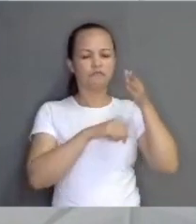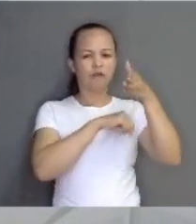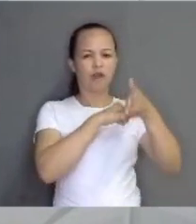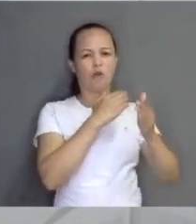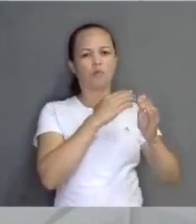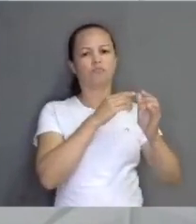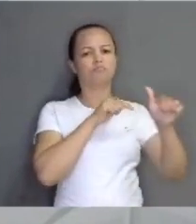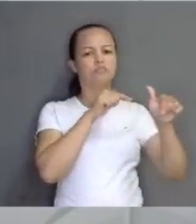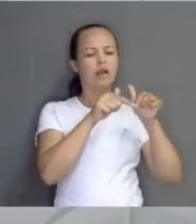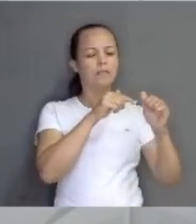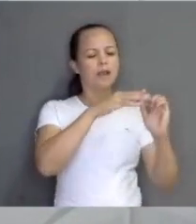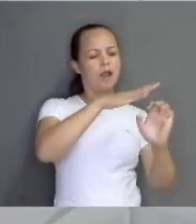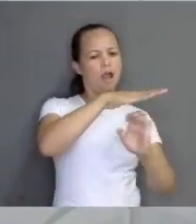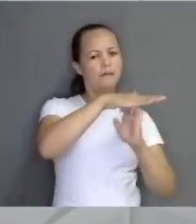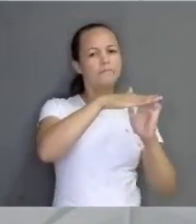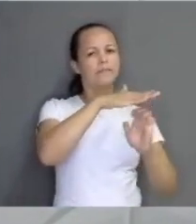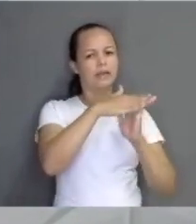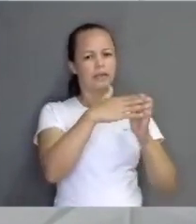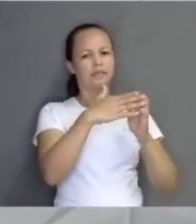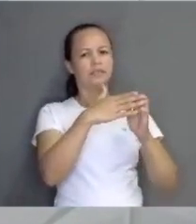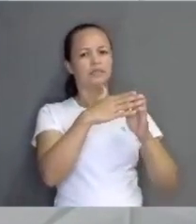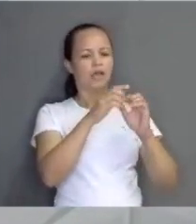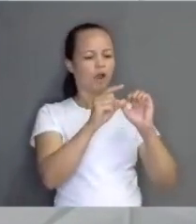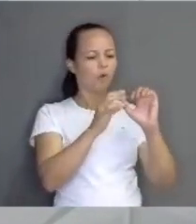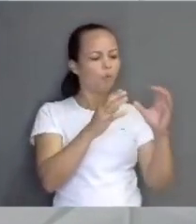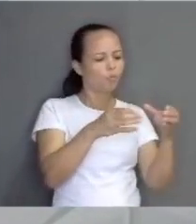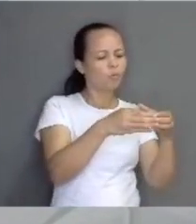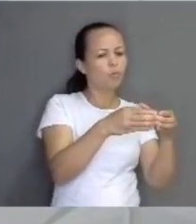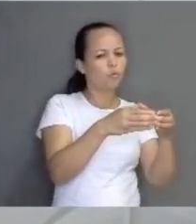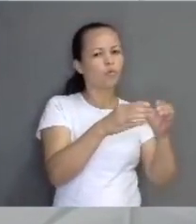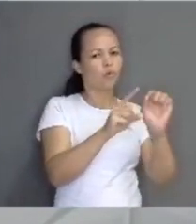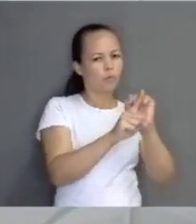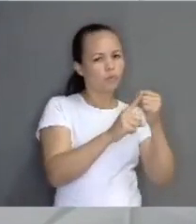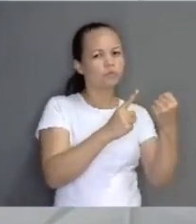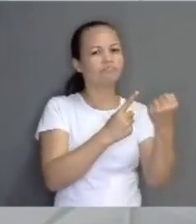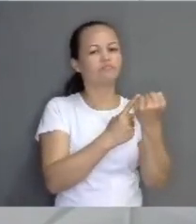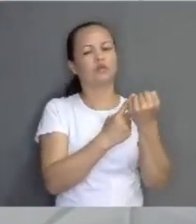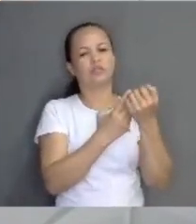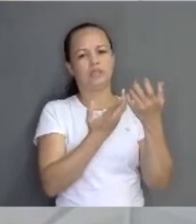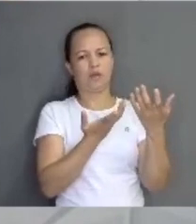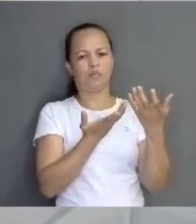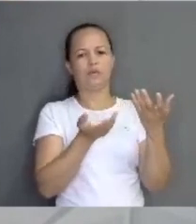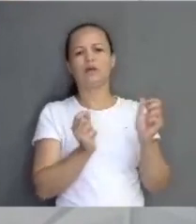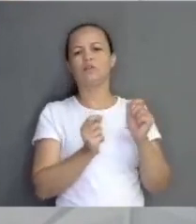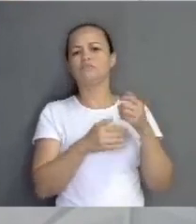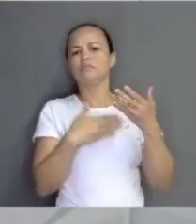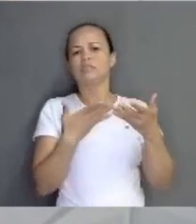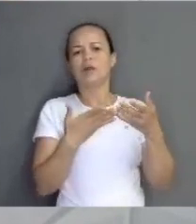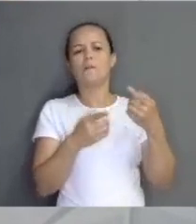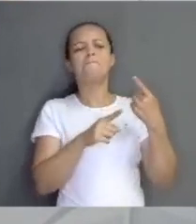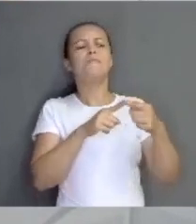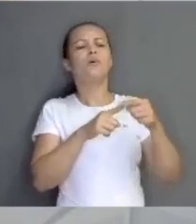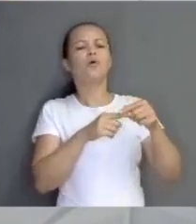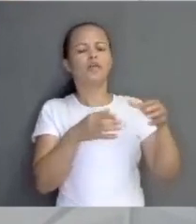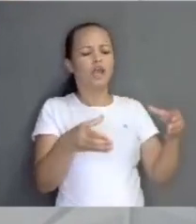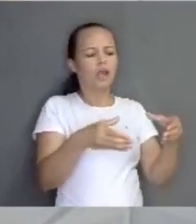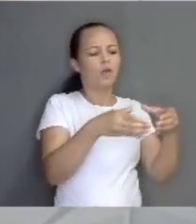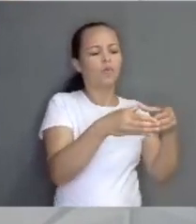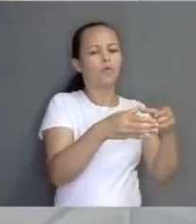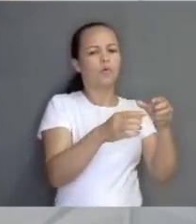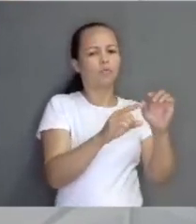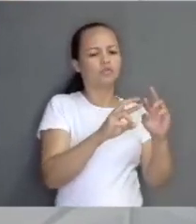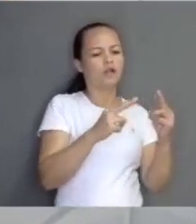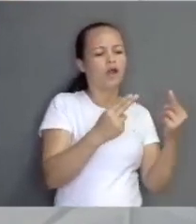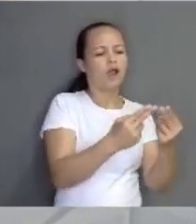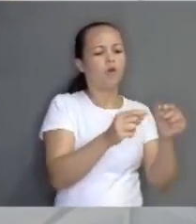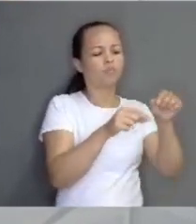grupo social, onde ali existe outra intenção do porquê que eles estarem reunidos ali.